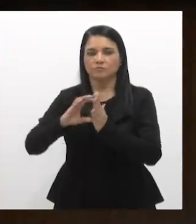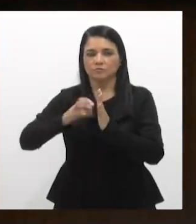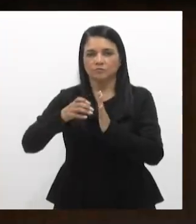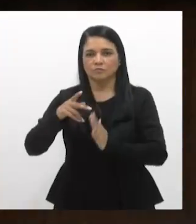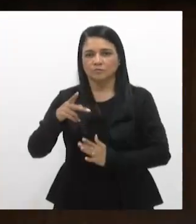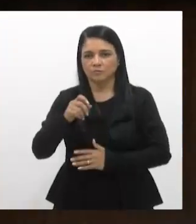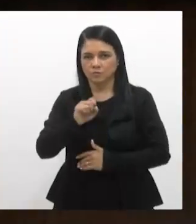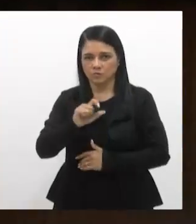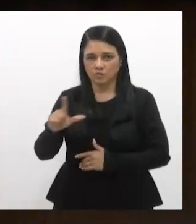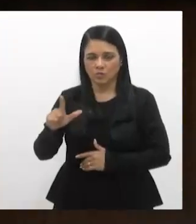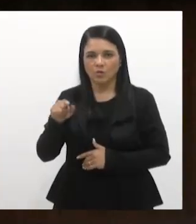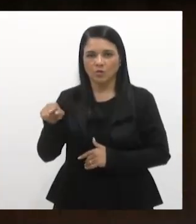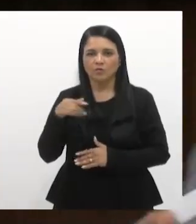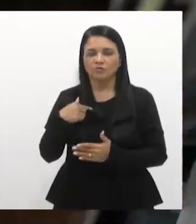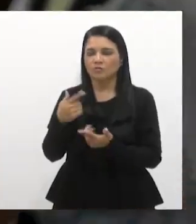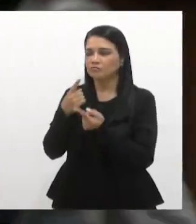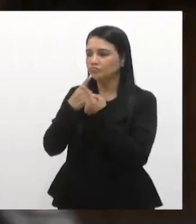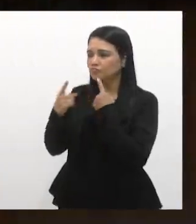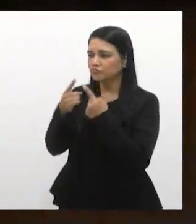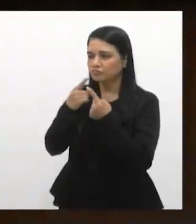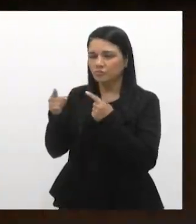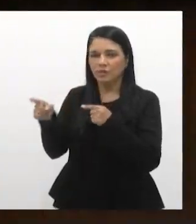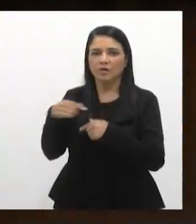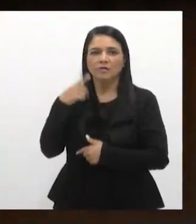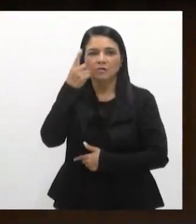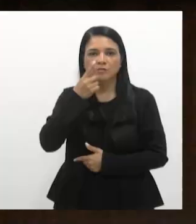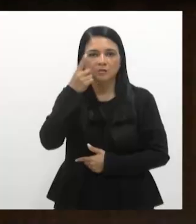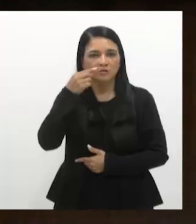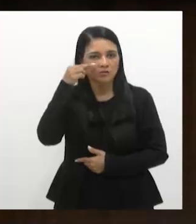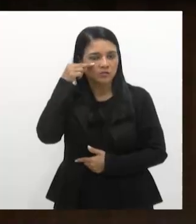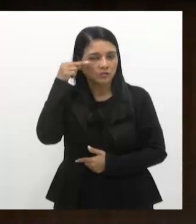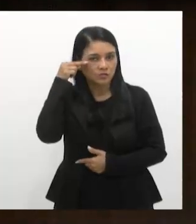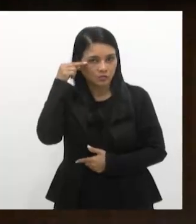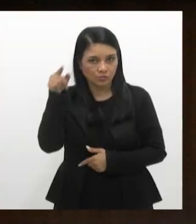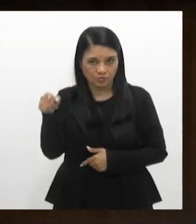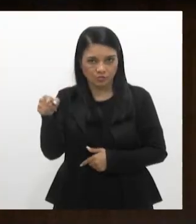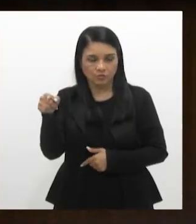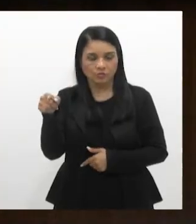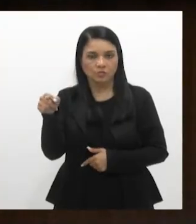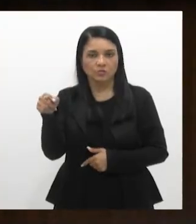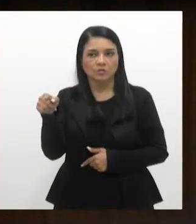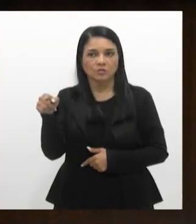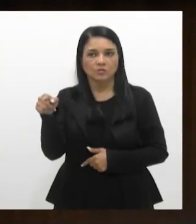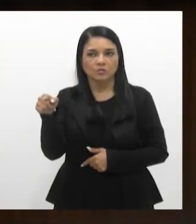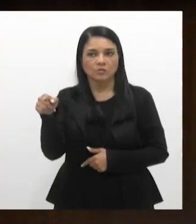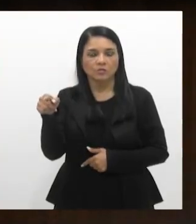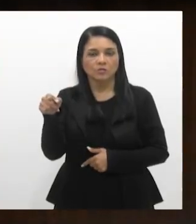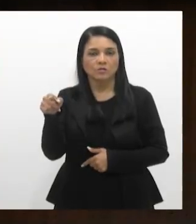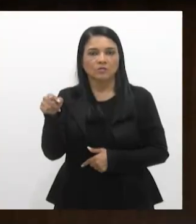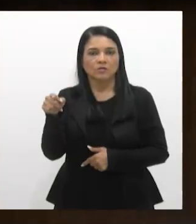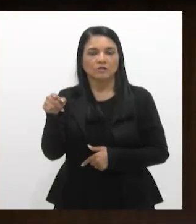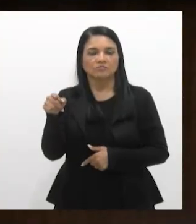em relação, dialoguei agora com a autora, a deputada Tia Ju, em relação ao que diz respeito